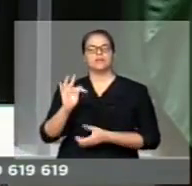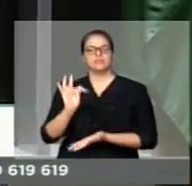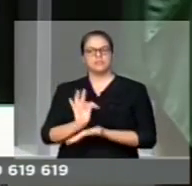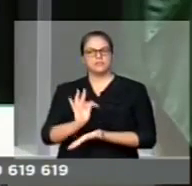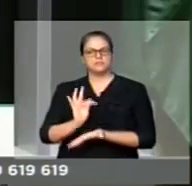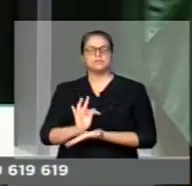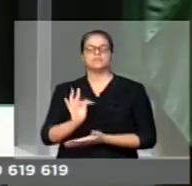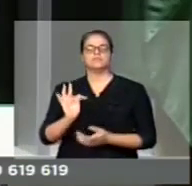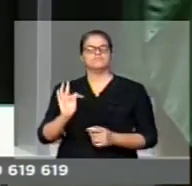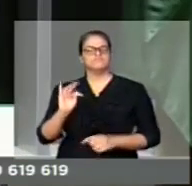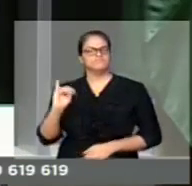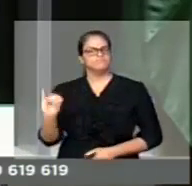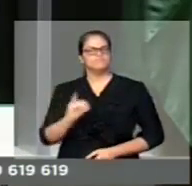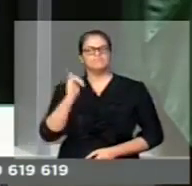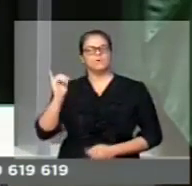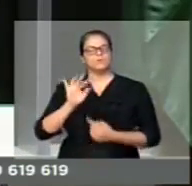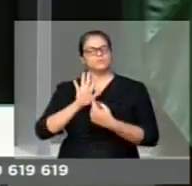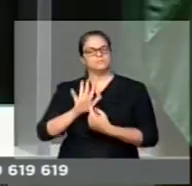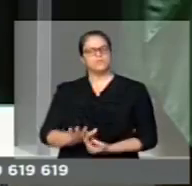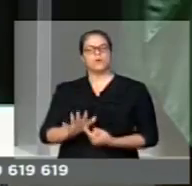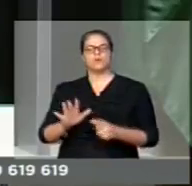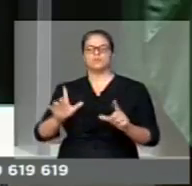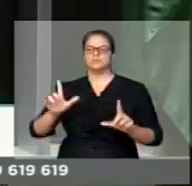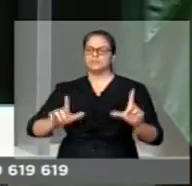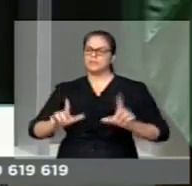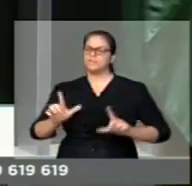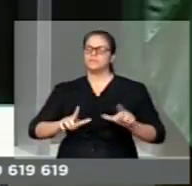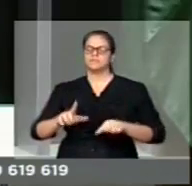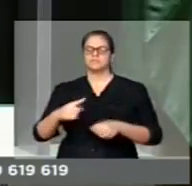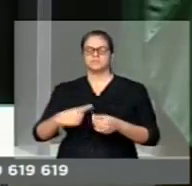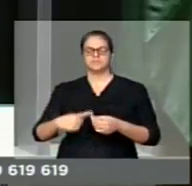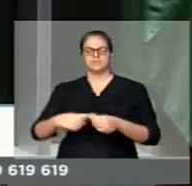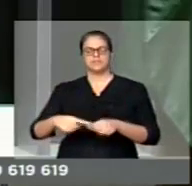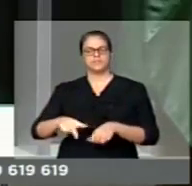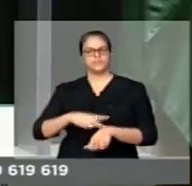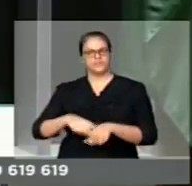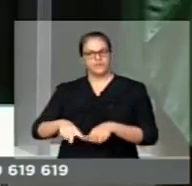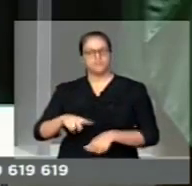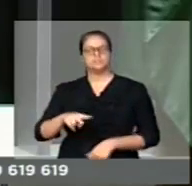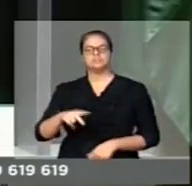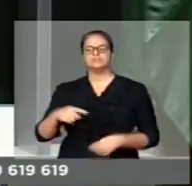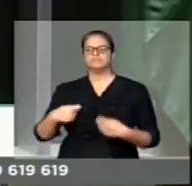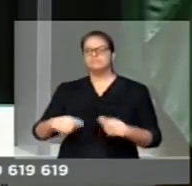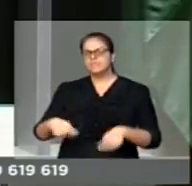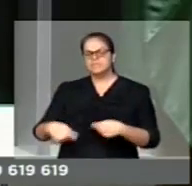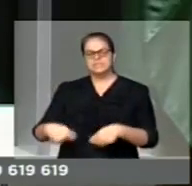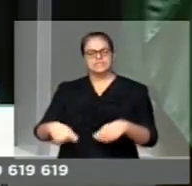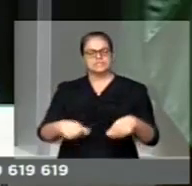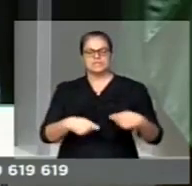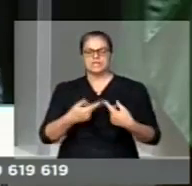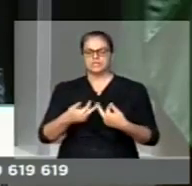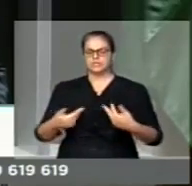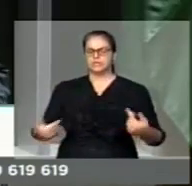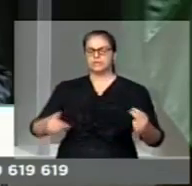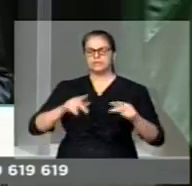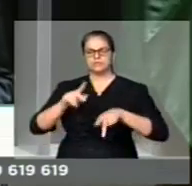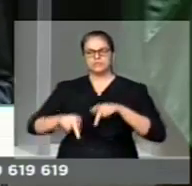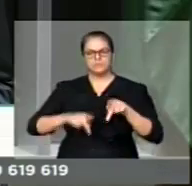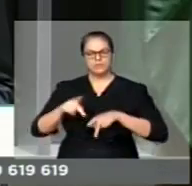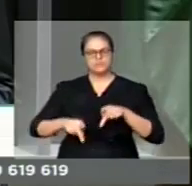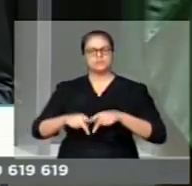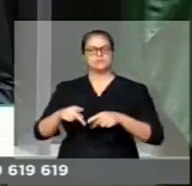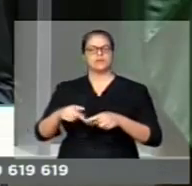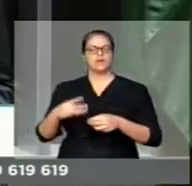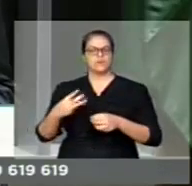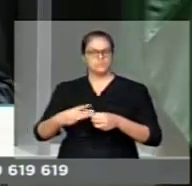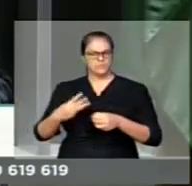a importância da televisão, da TV Cidade Verde, nas demandas populares daquela cidade, daquele